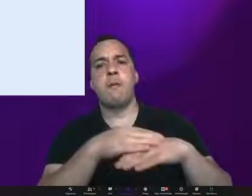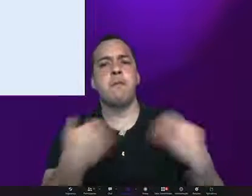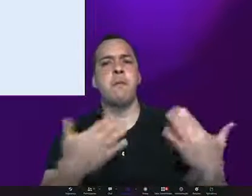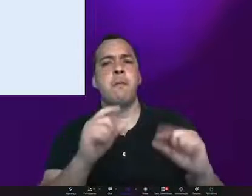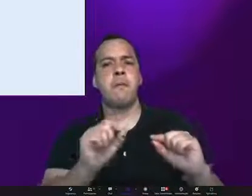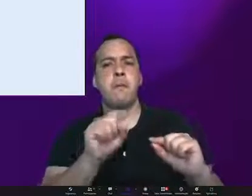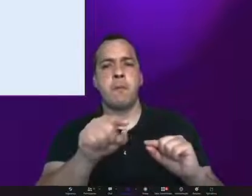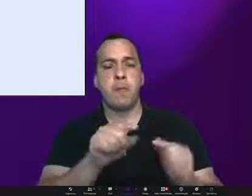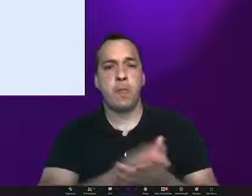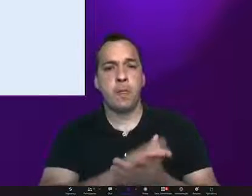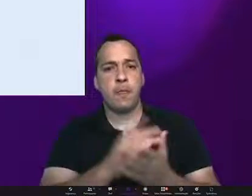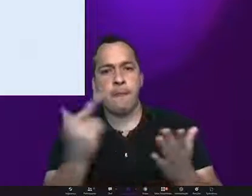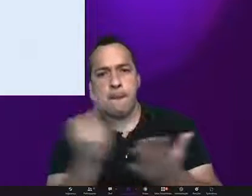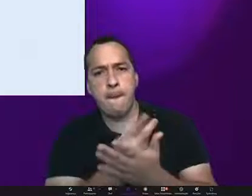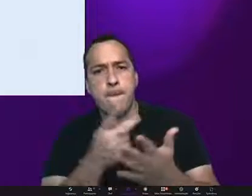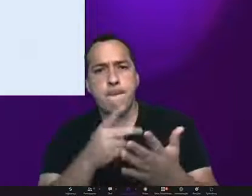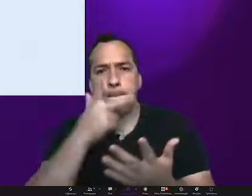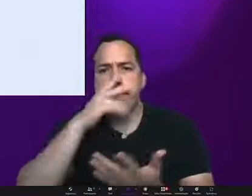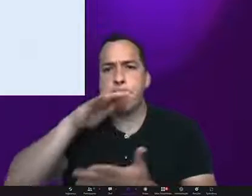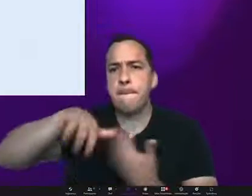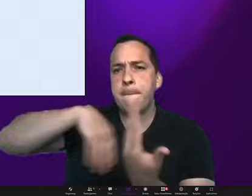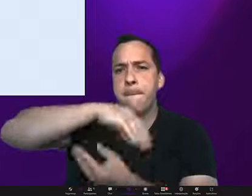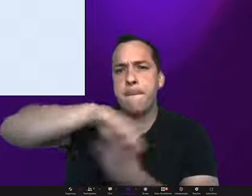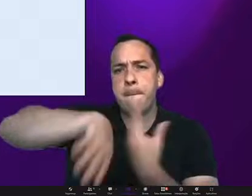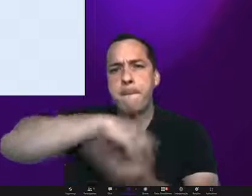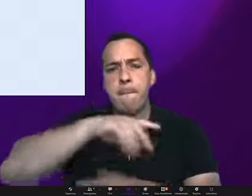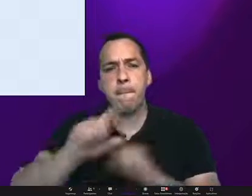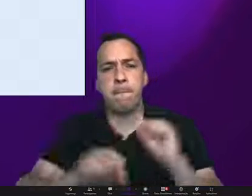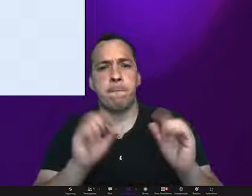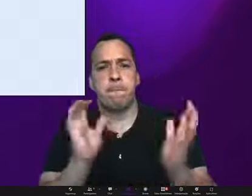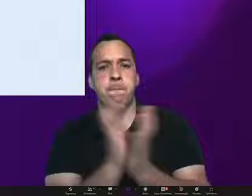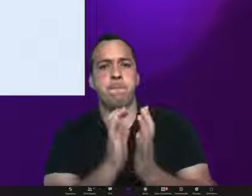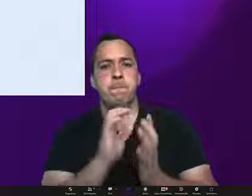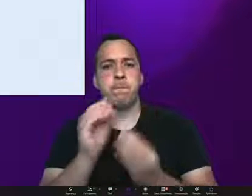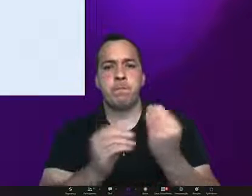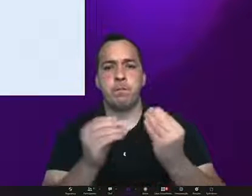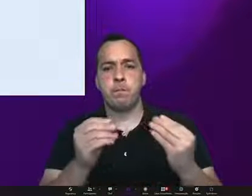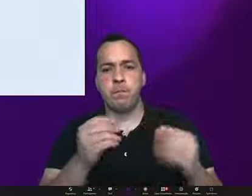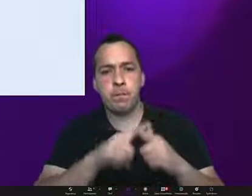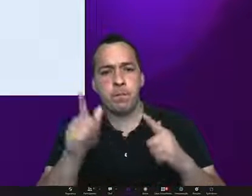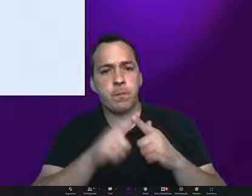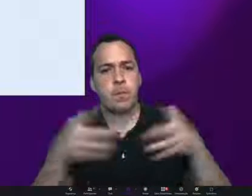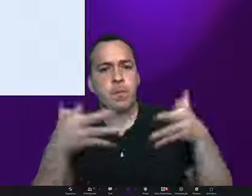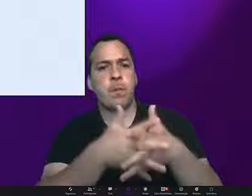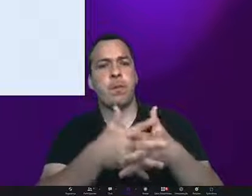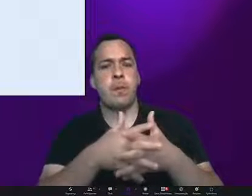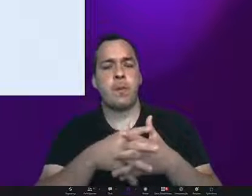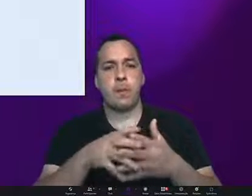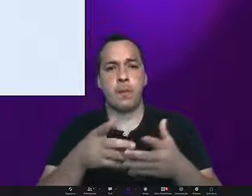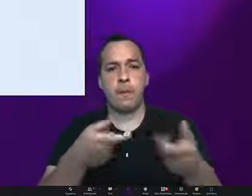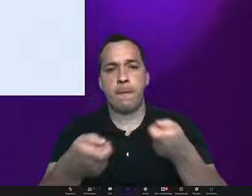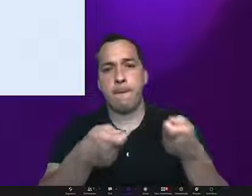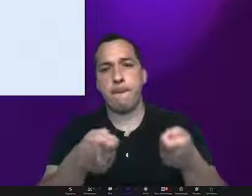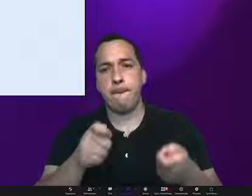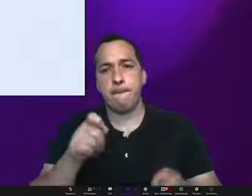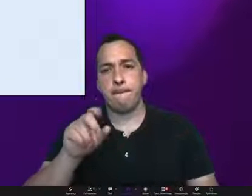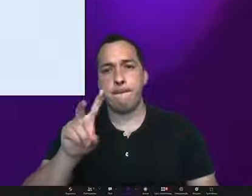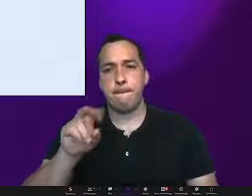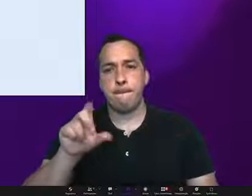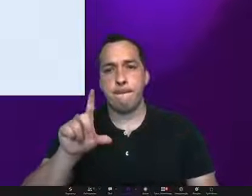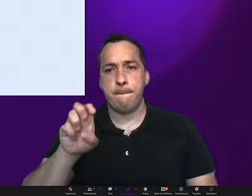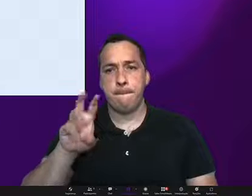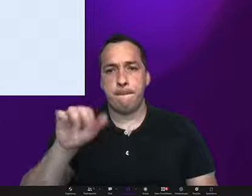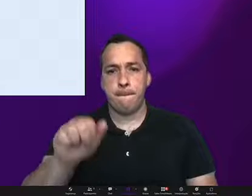essas controvérsias da reposição volêmica. Esse tema, como já foi abordado, ele já tem mais ou